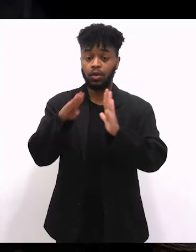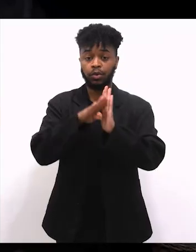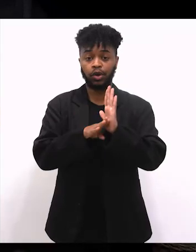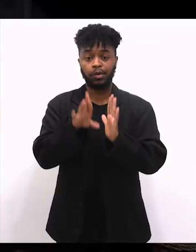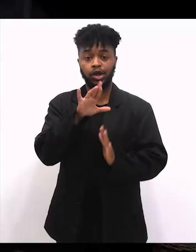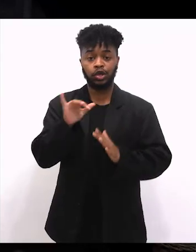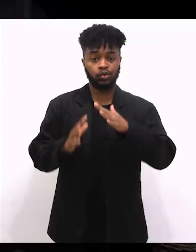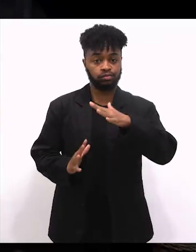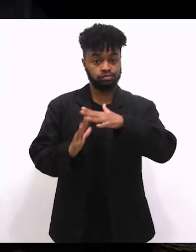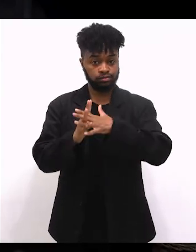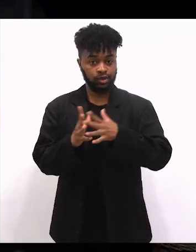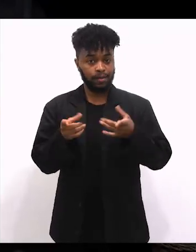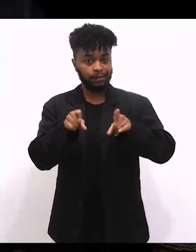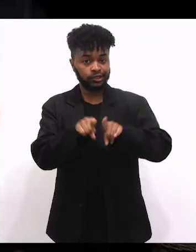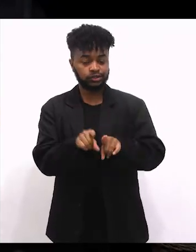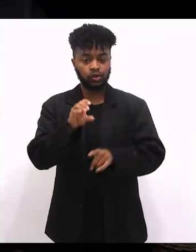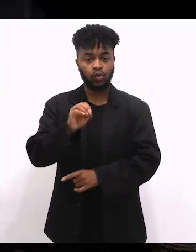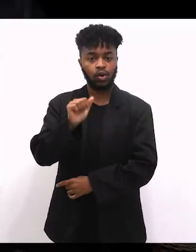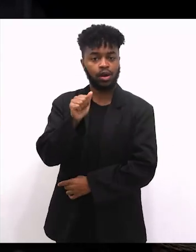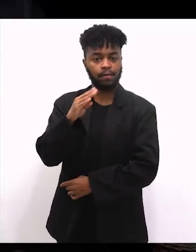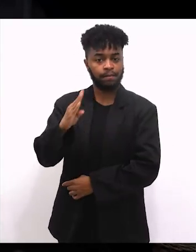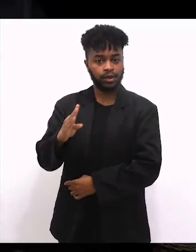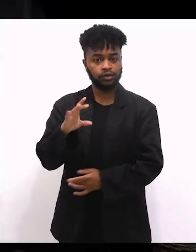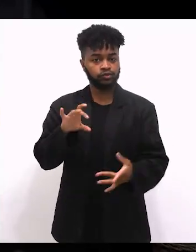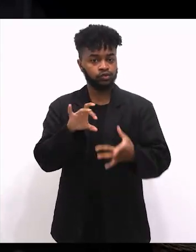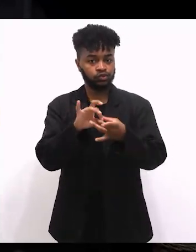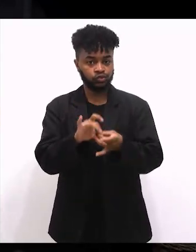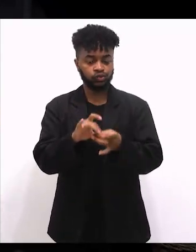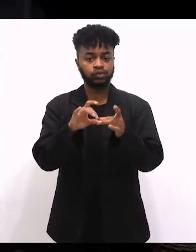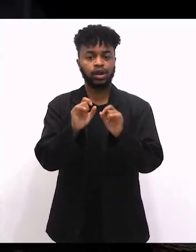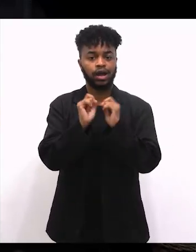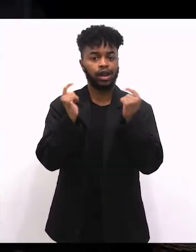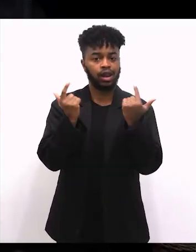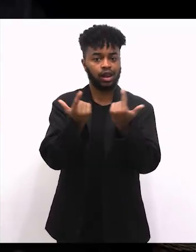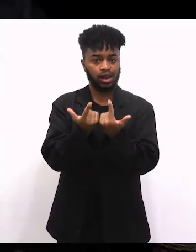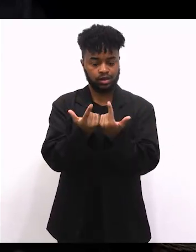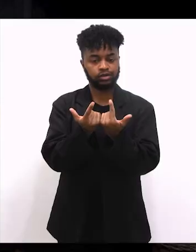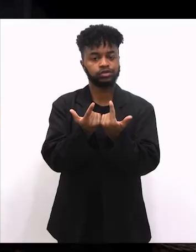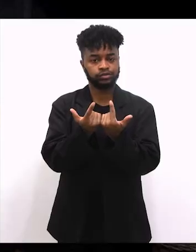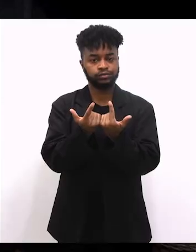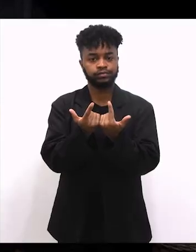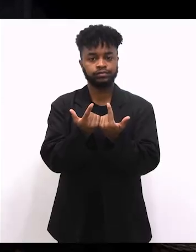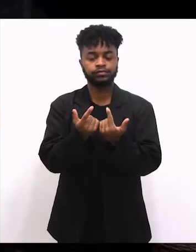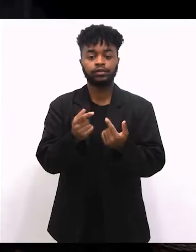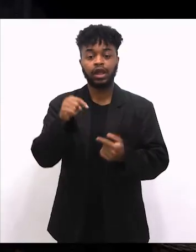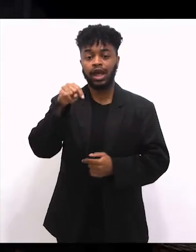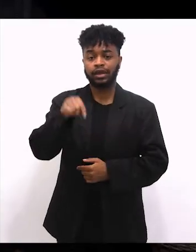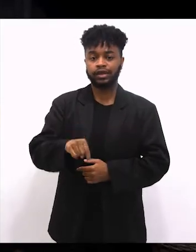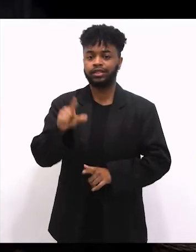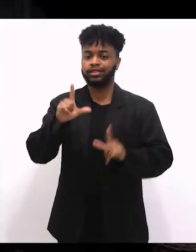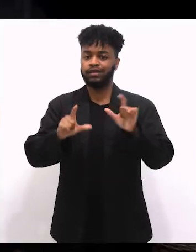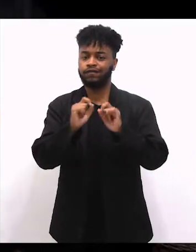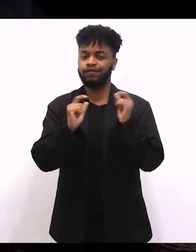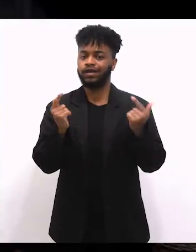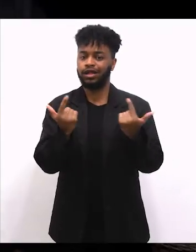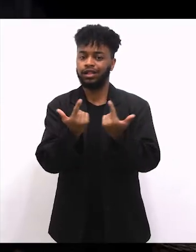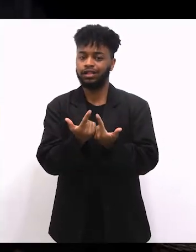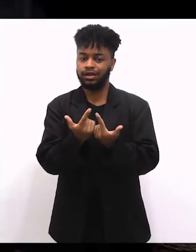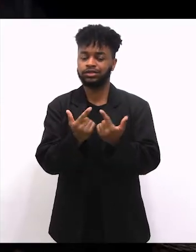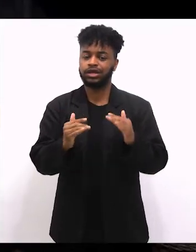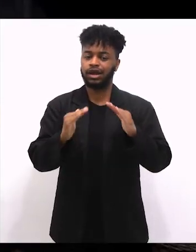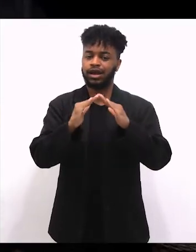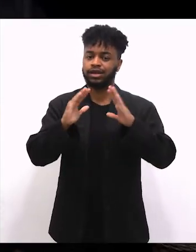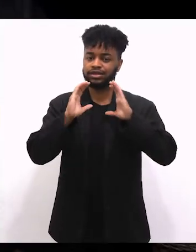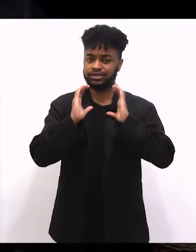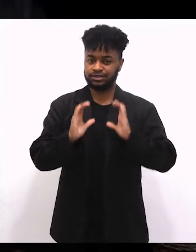Bom, programa Rio Sem Fronteiras, uma parceria da Ordem dos Advogados do Brasil, seção Rio de Janeiro, e a TV Alerj, aqui a